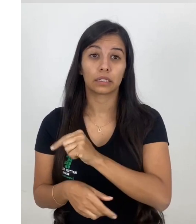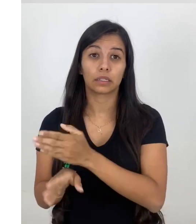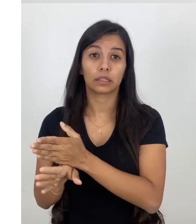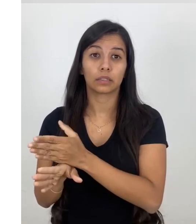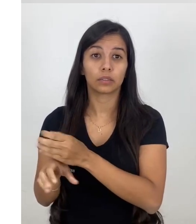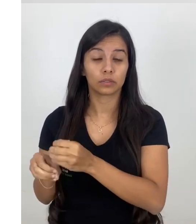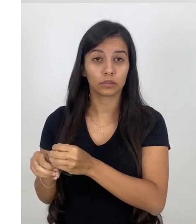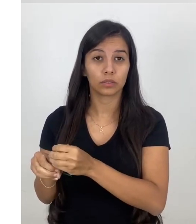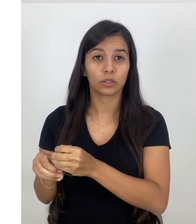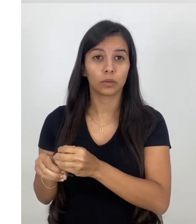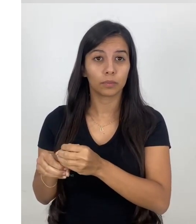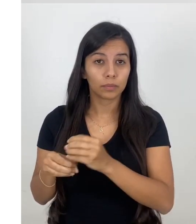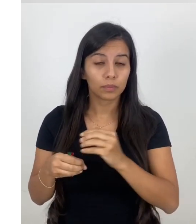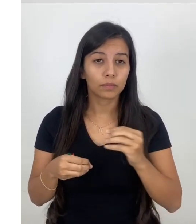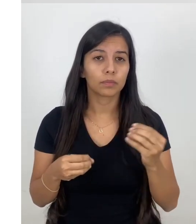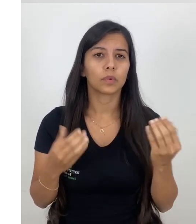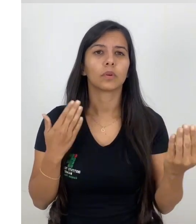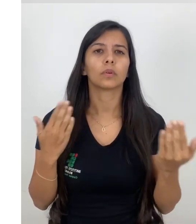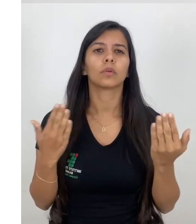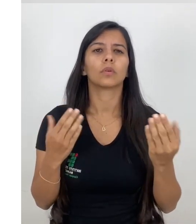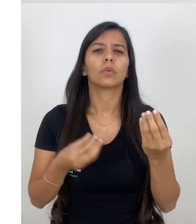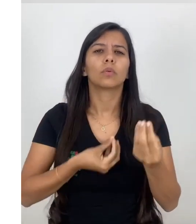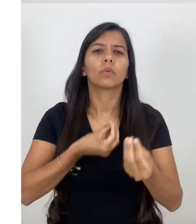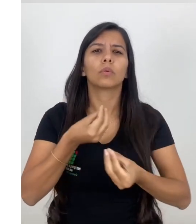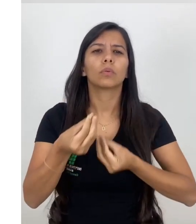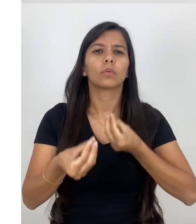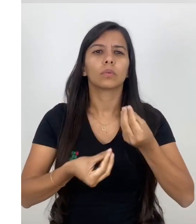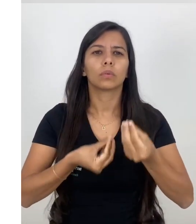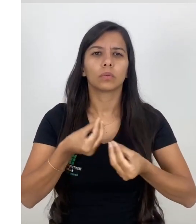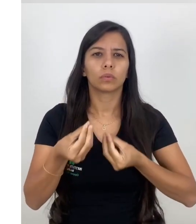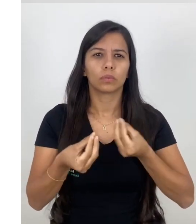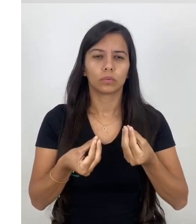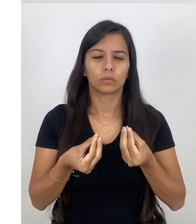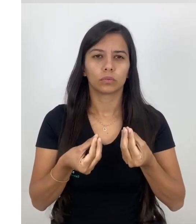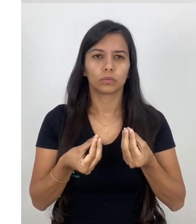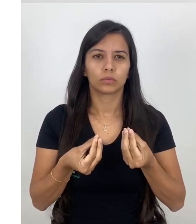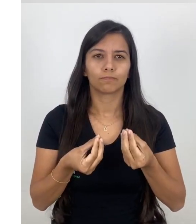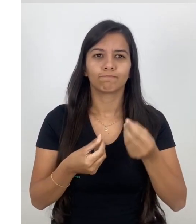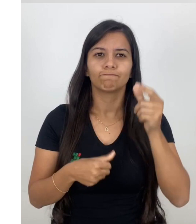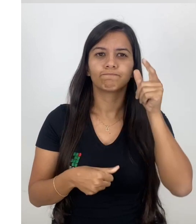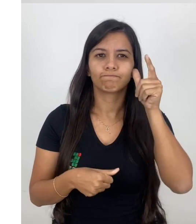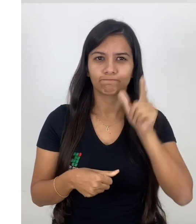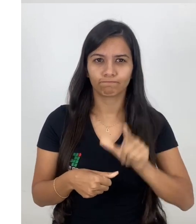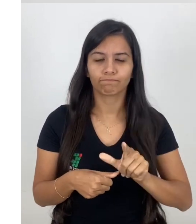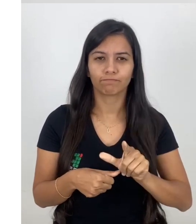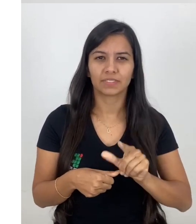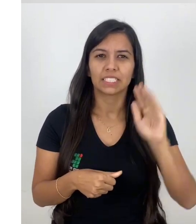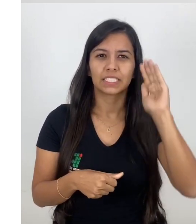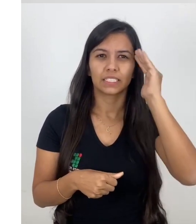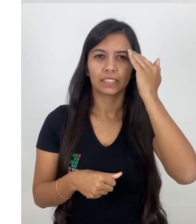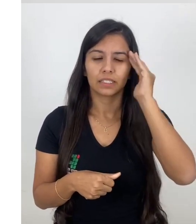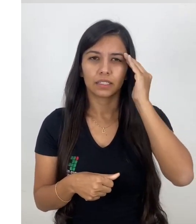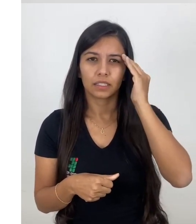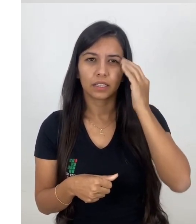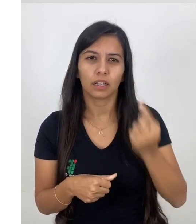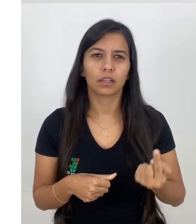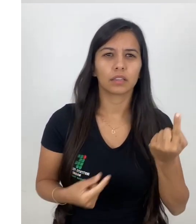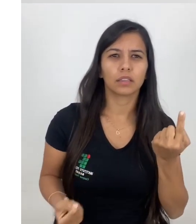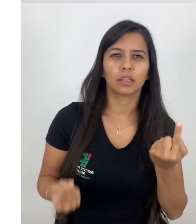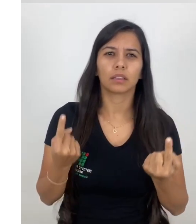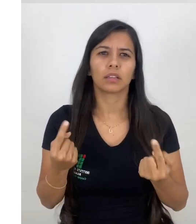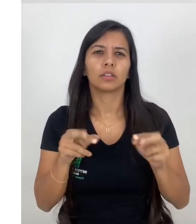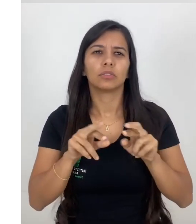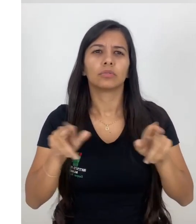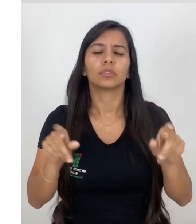pouquinho da mitose para que a gente faça, né, uma comparação e consiga pontuar o